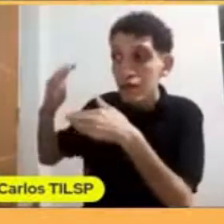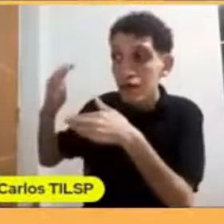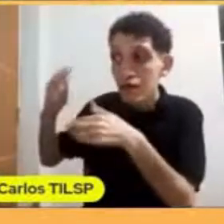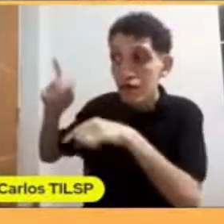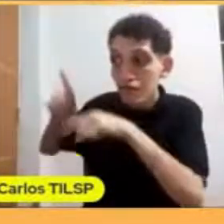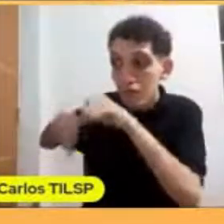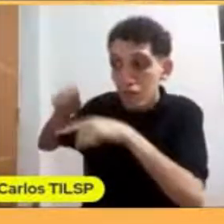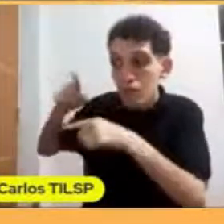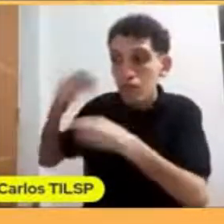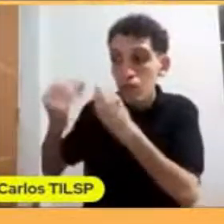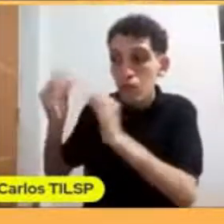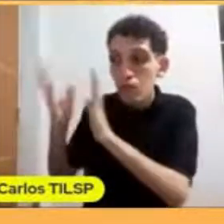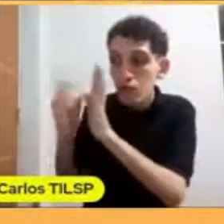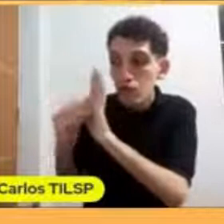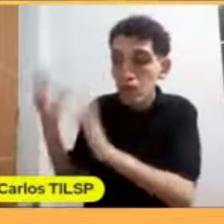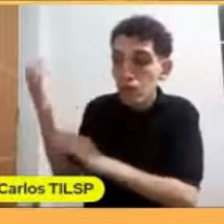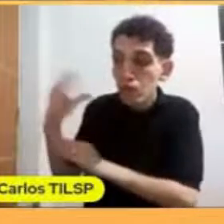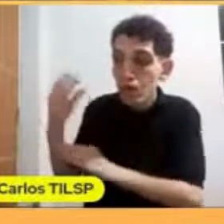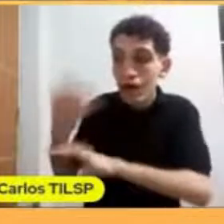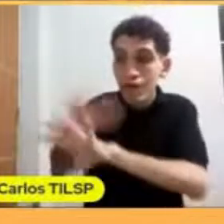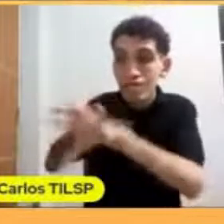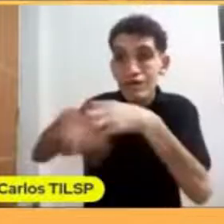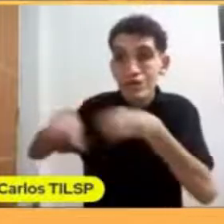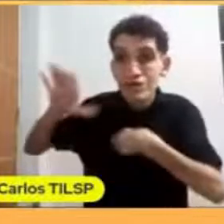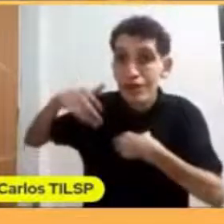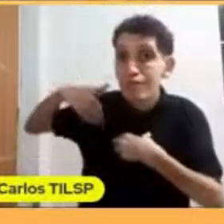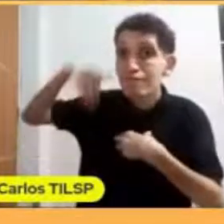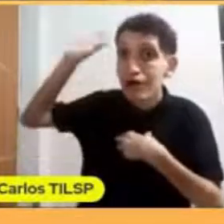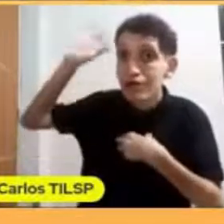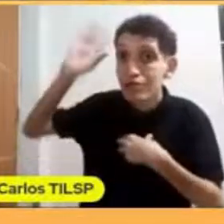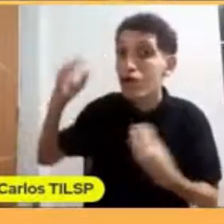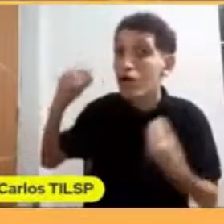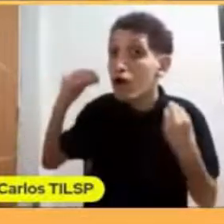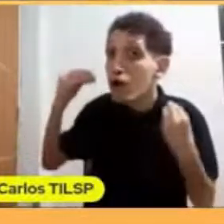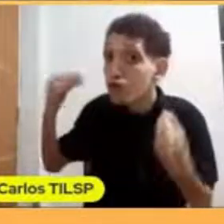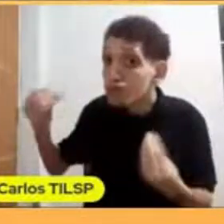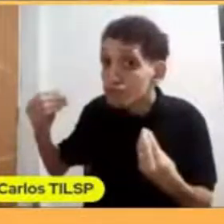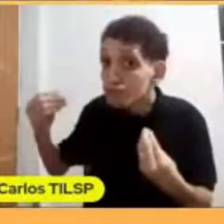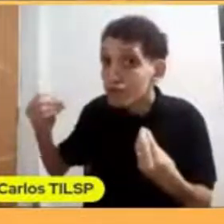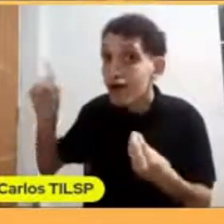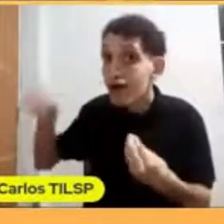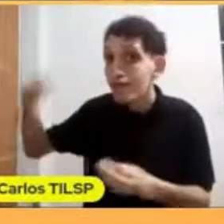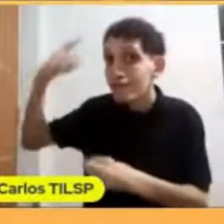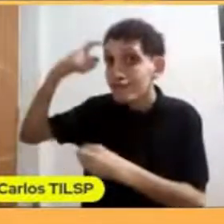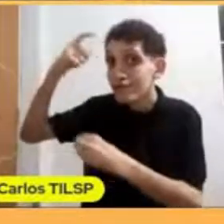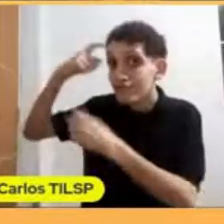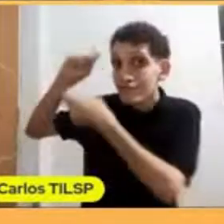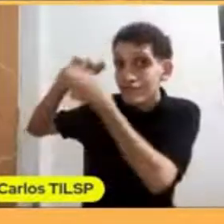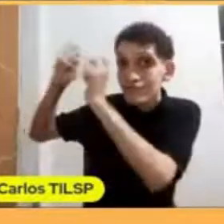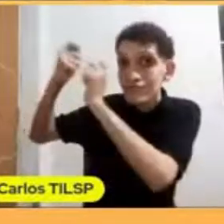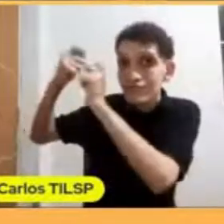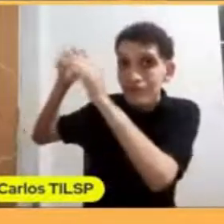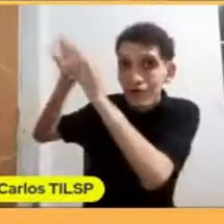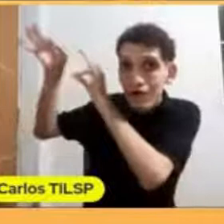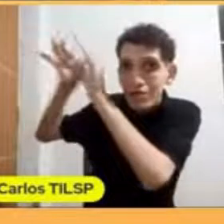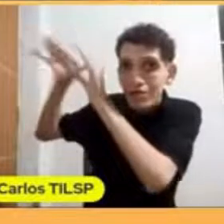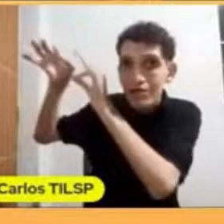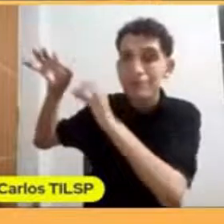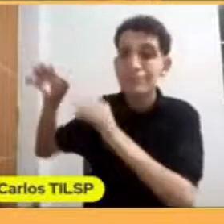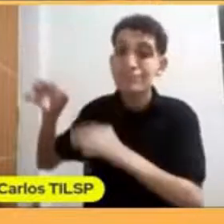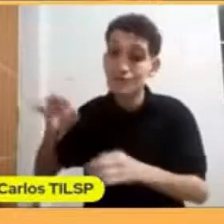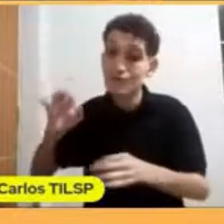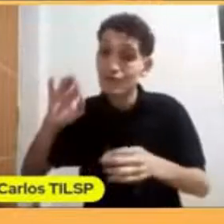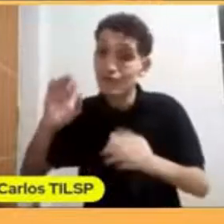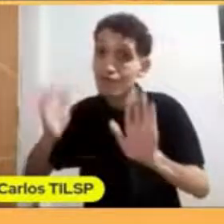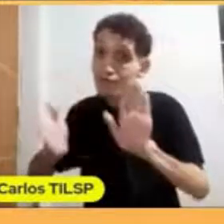produtos com mais empatia, né? Com esse mindset construtivo. Então, a